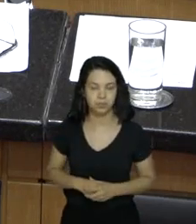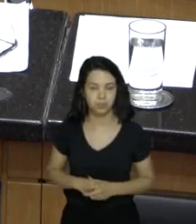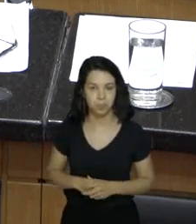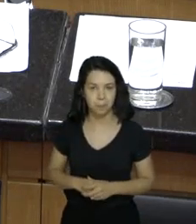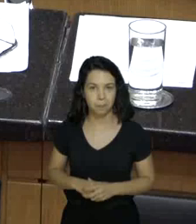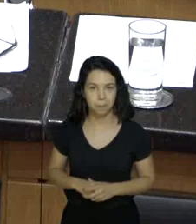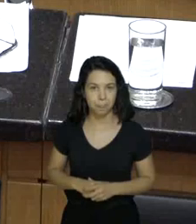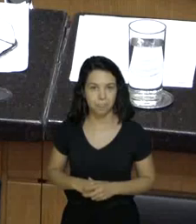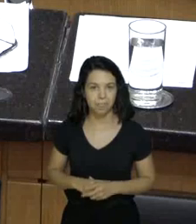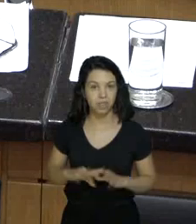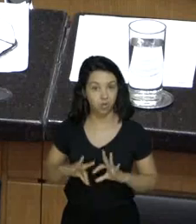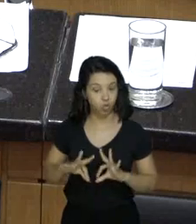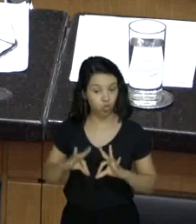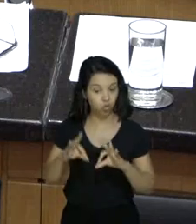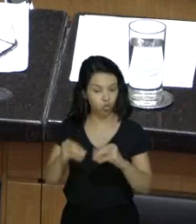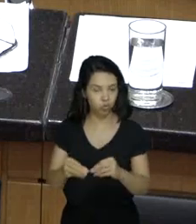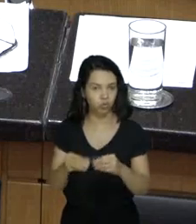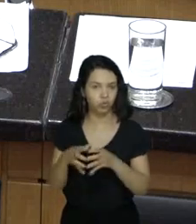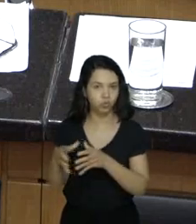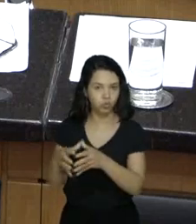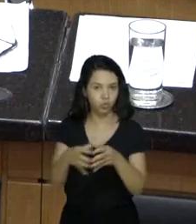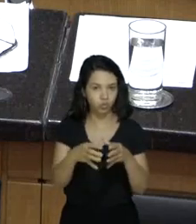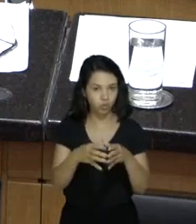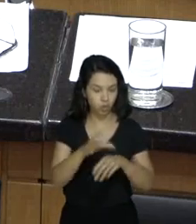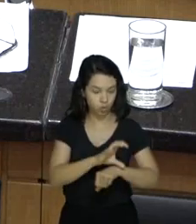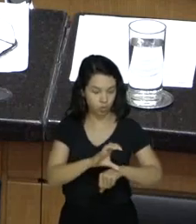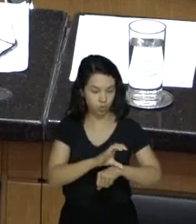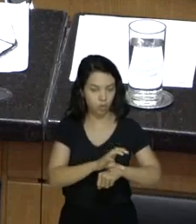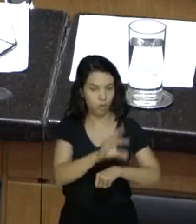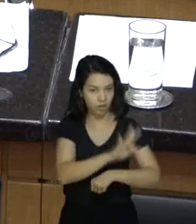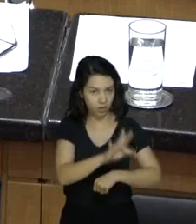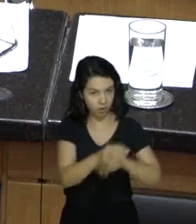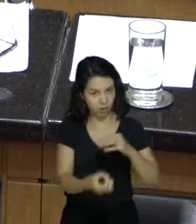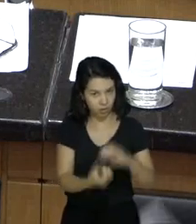órgãos, todos são criados pela Constituição Federal.